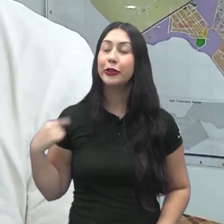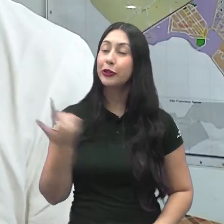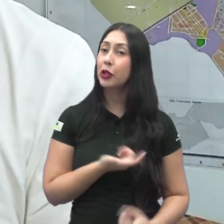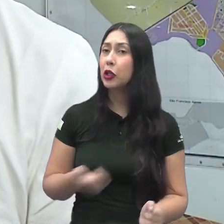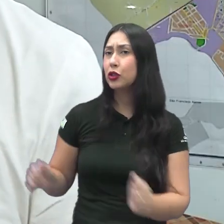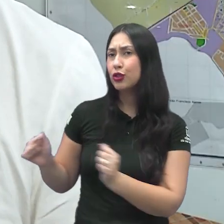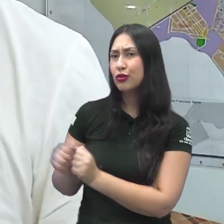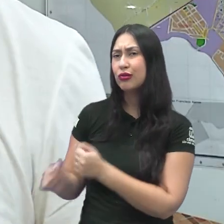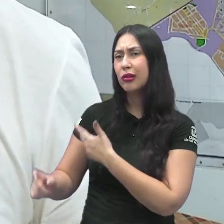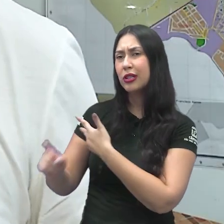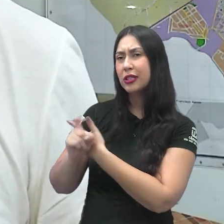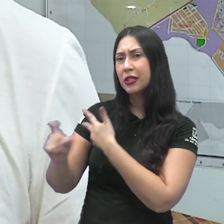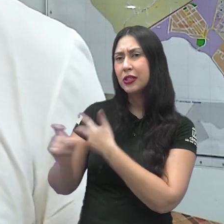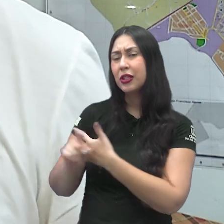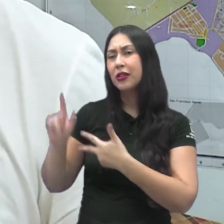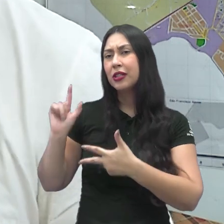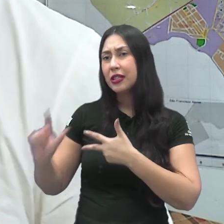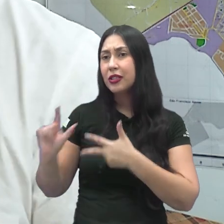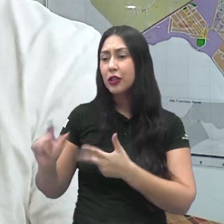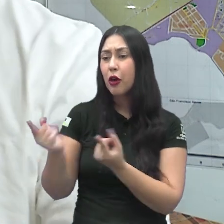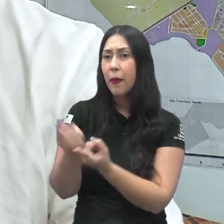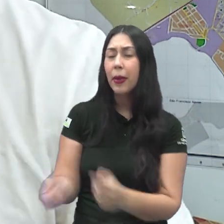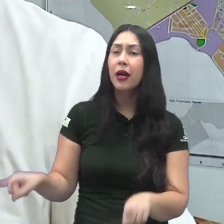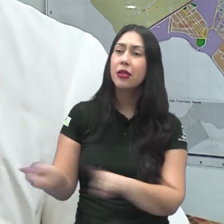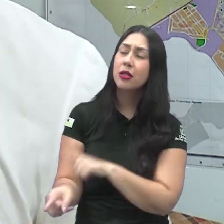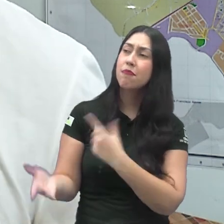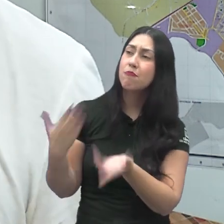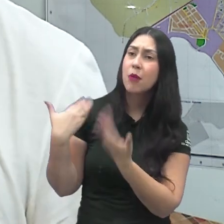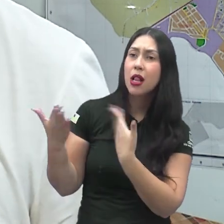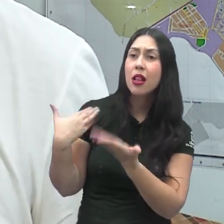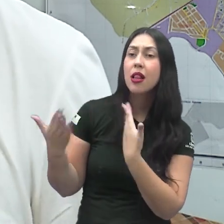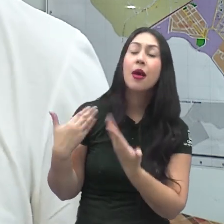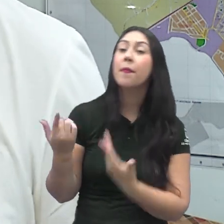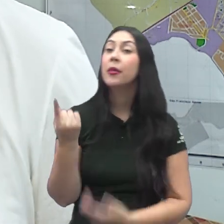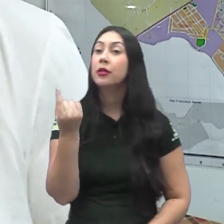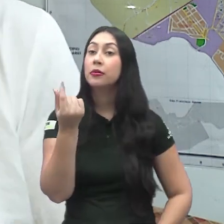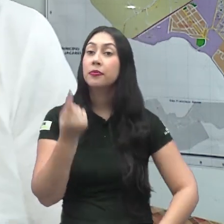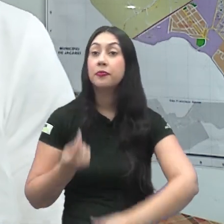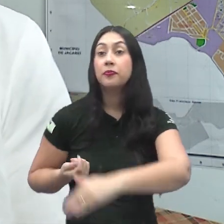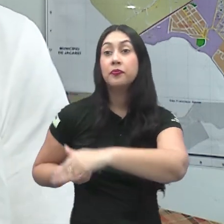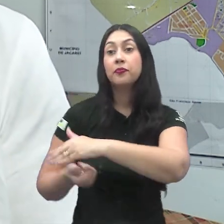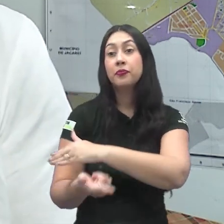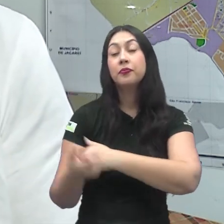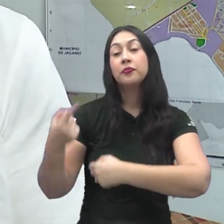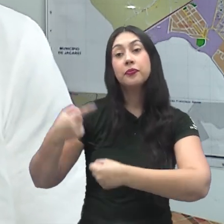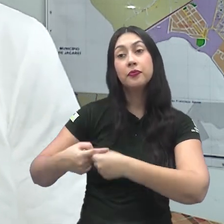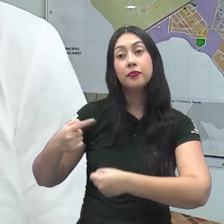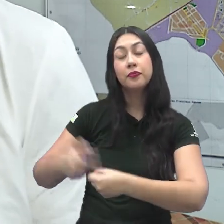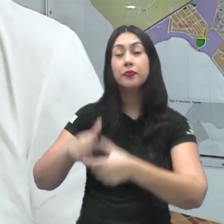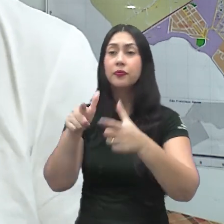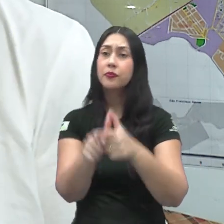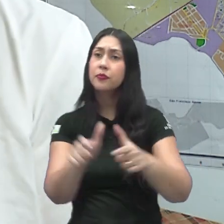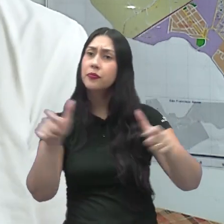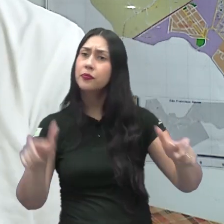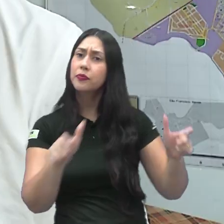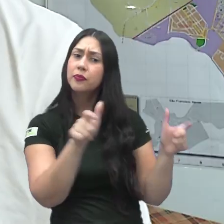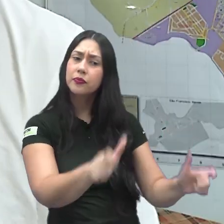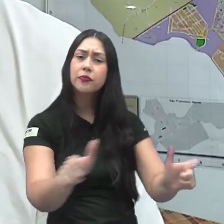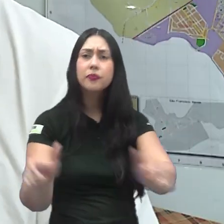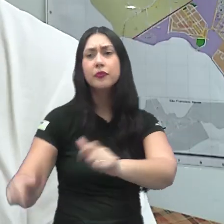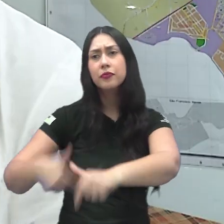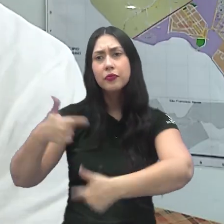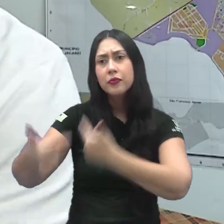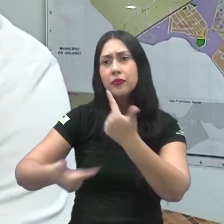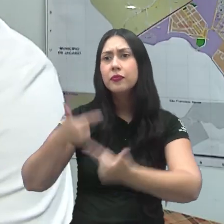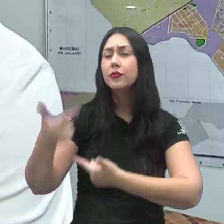em conjunto executivo, legislativo, a gente pode dialogar junto para ter investimentos para as nossas cidades, ampliações de